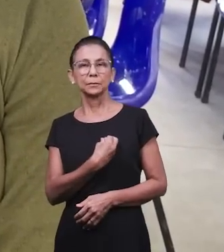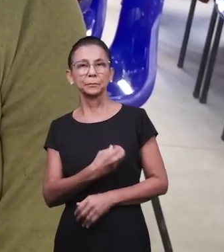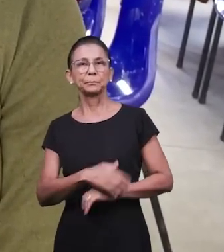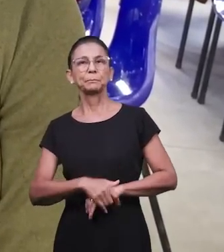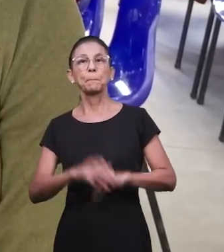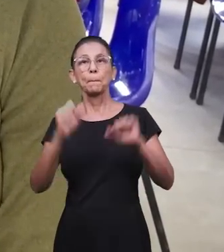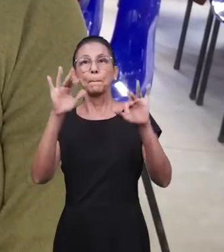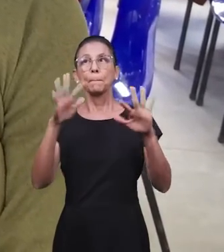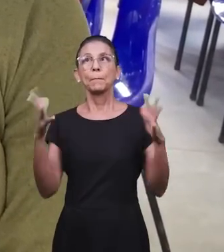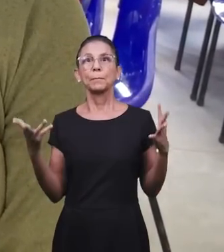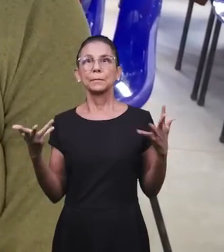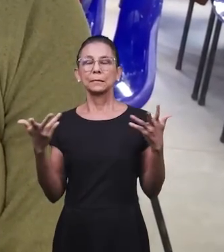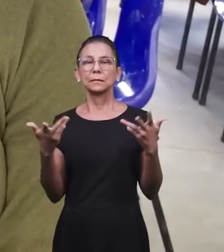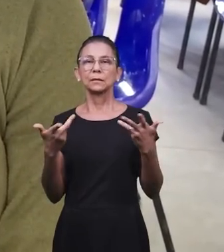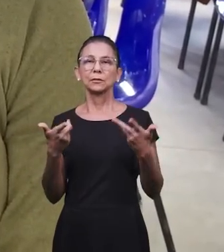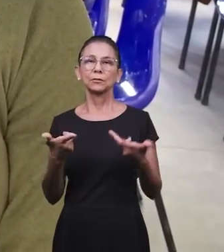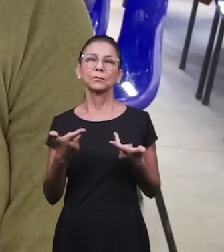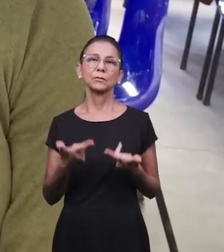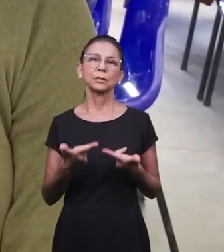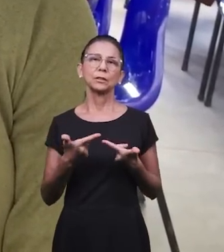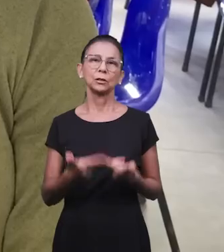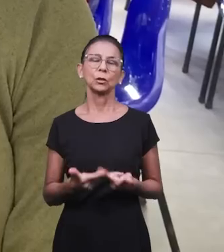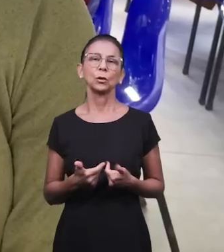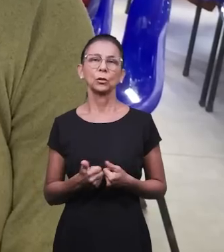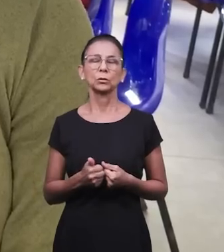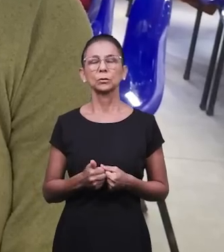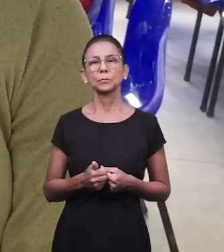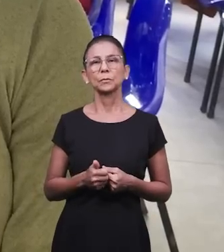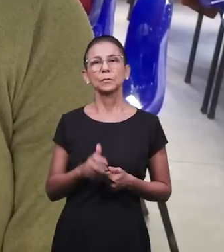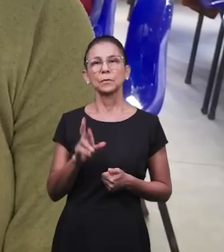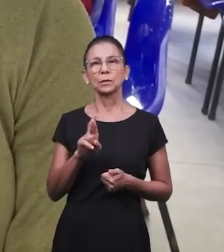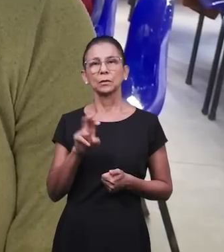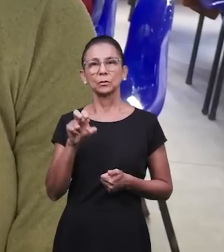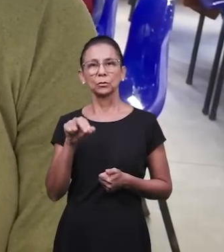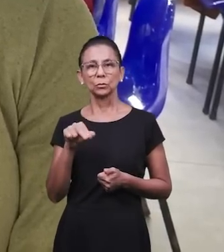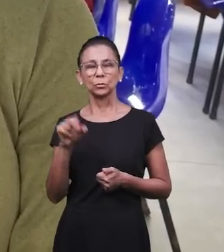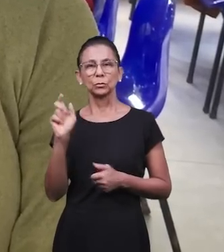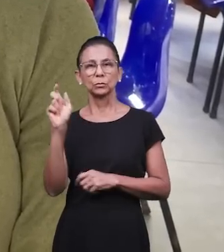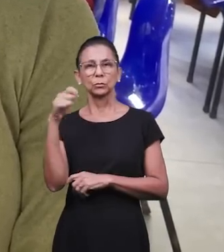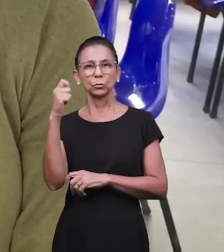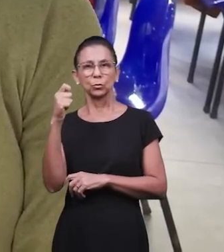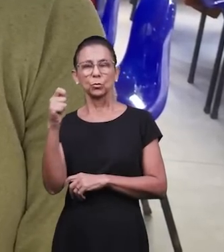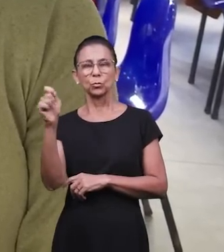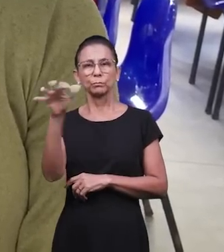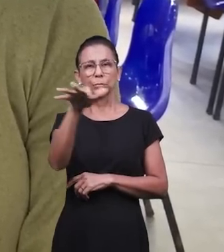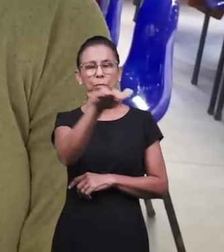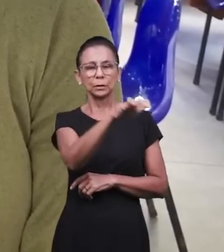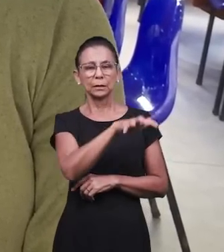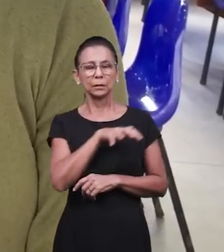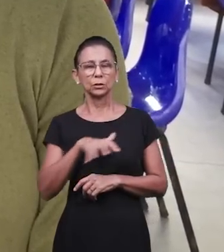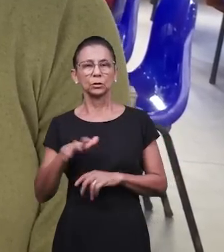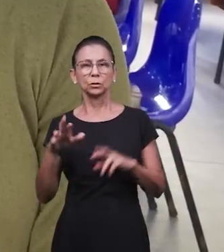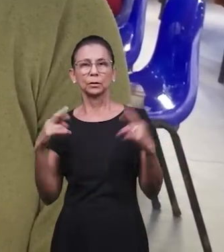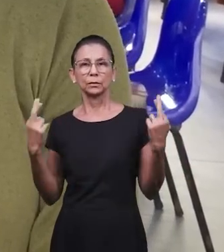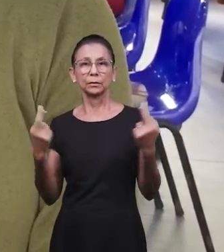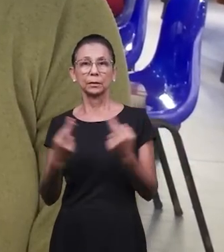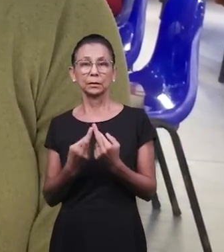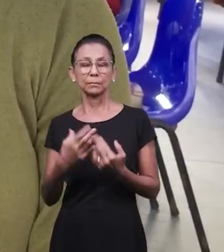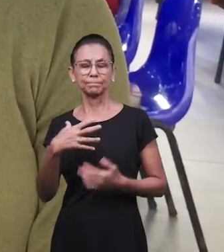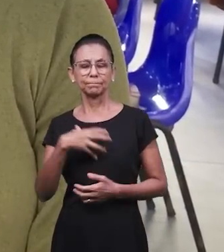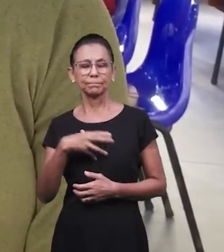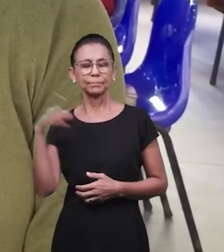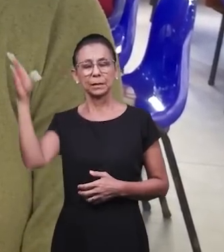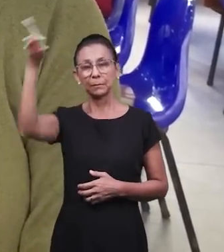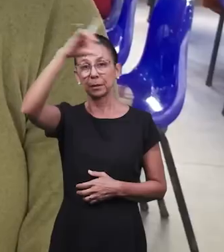maravilhosa desde cedo, reunidos com jovens de todo o Rio Grande do Sul. Está uma bênção, estamos sentindo a presença do Santo Espírito aqui